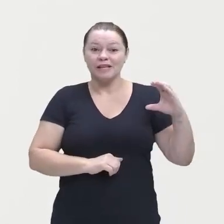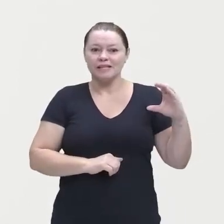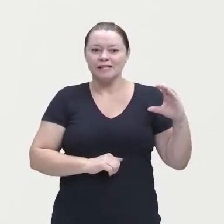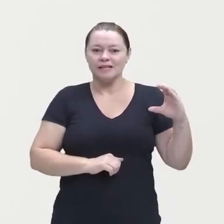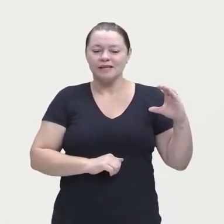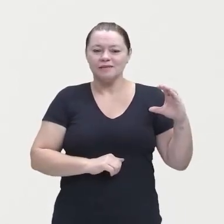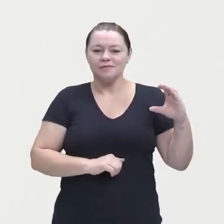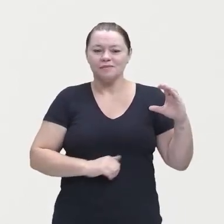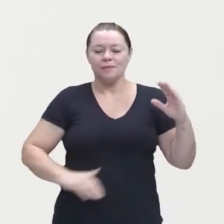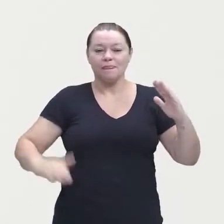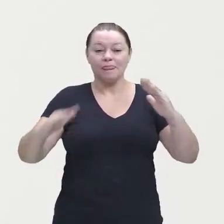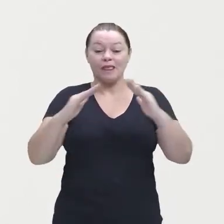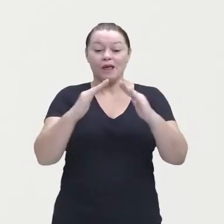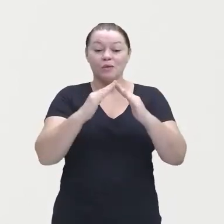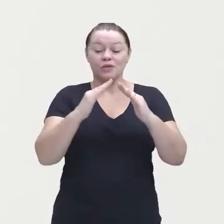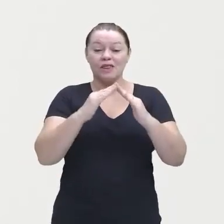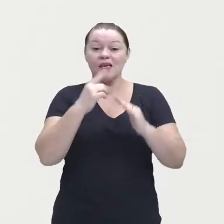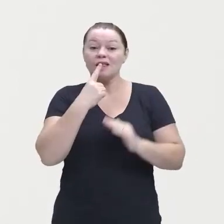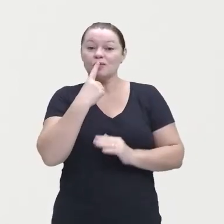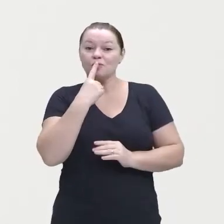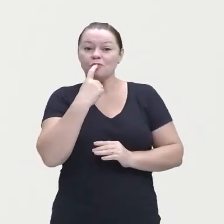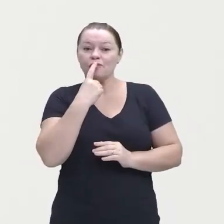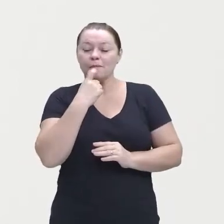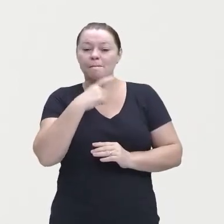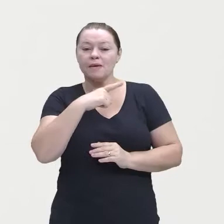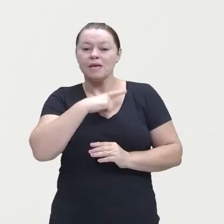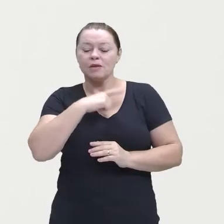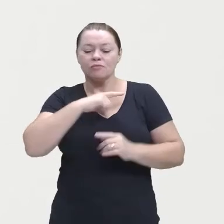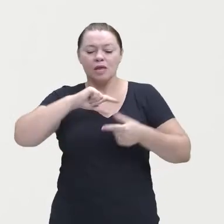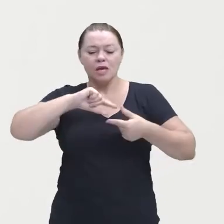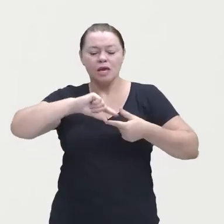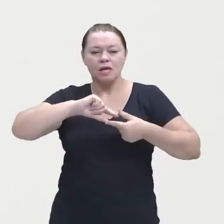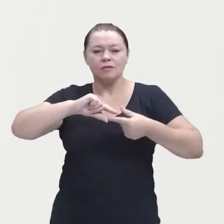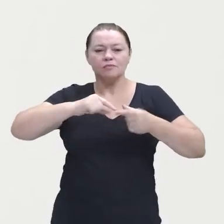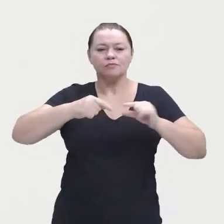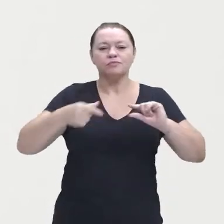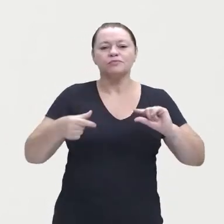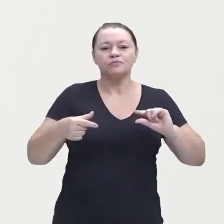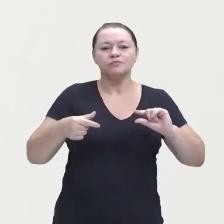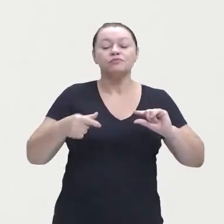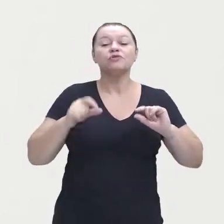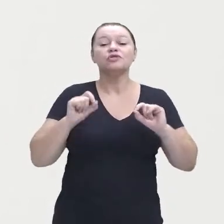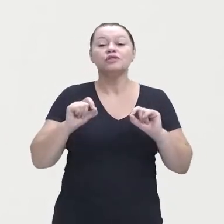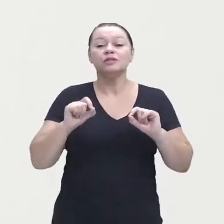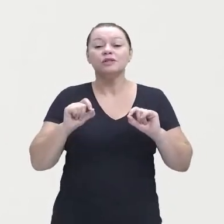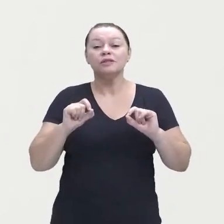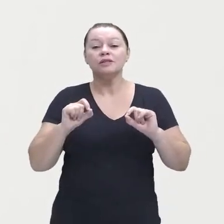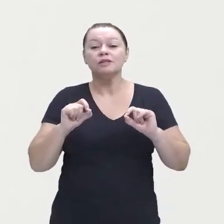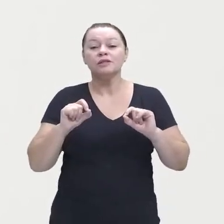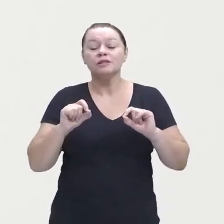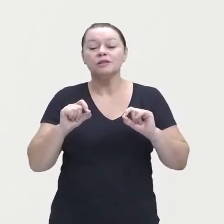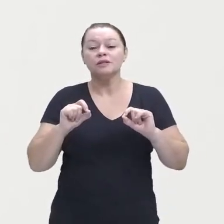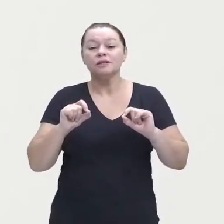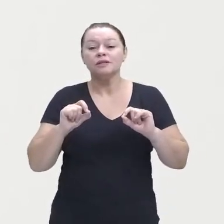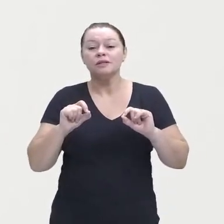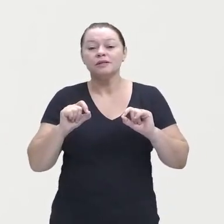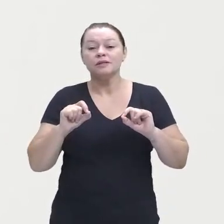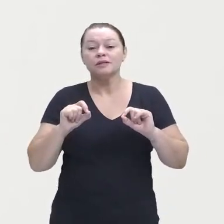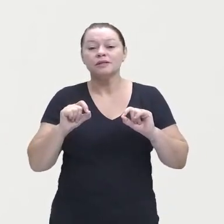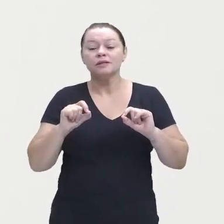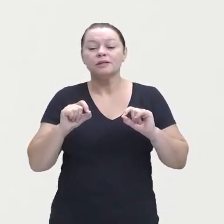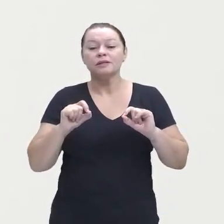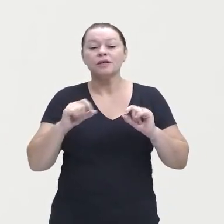Letra C. O teto vermelho tem o formato de um...